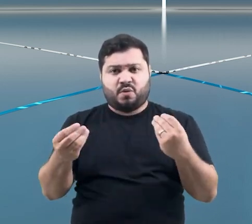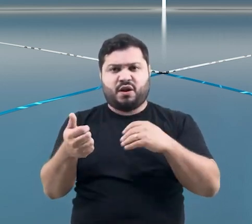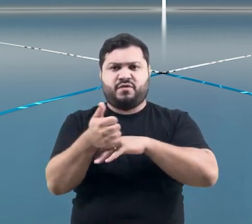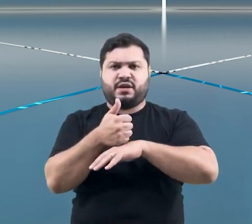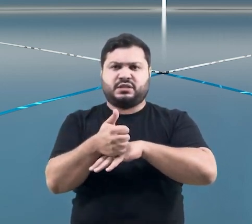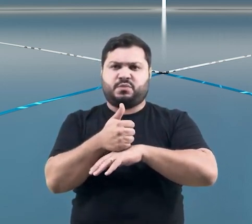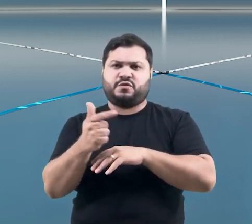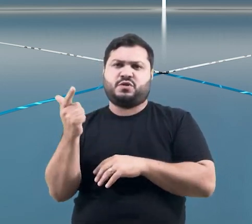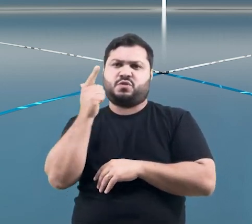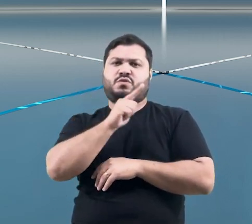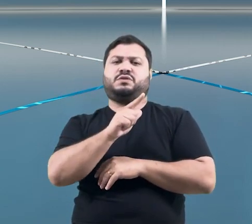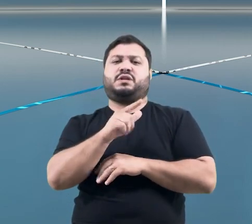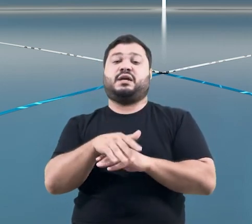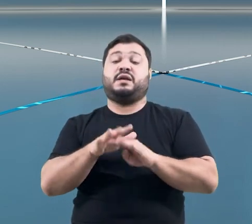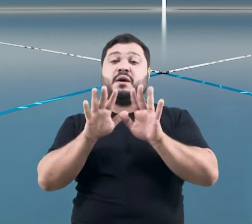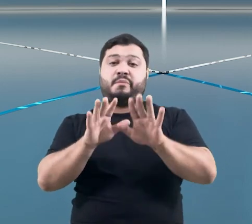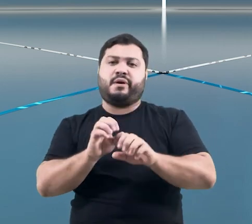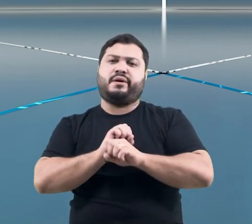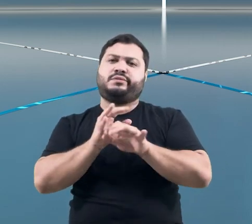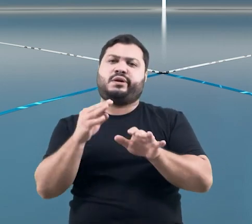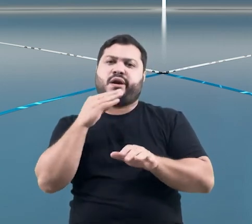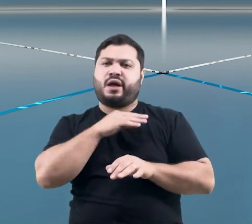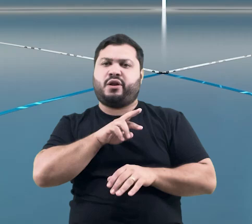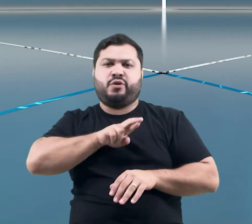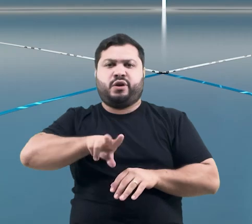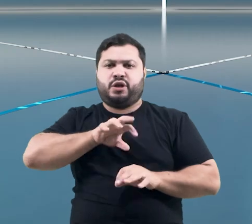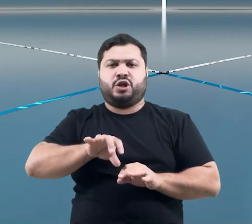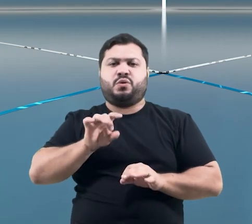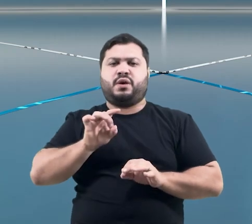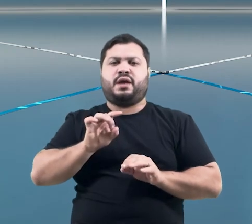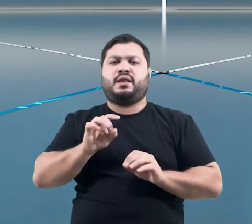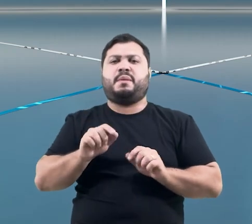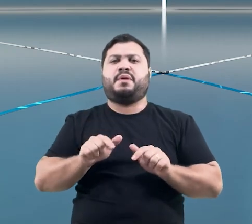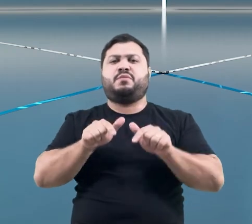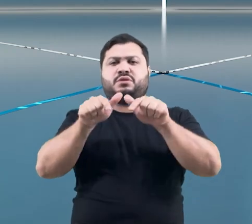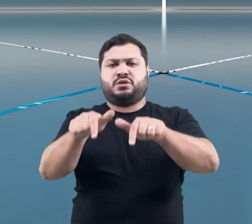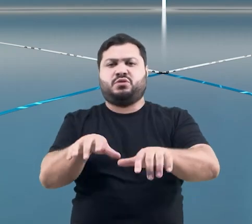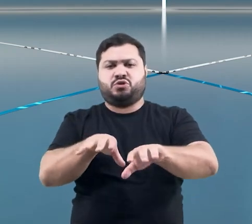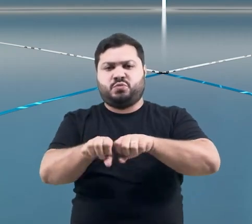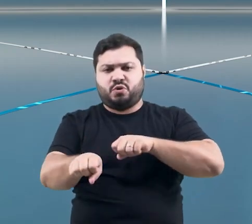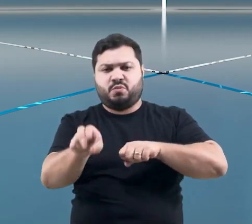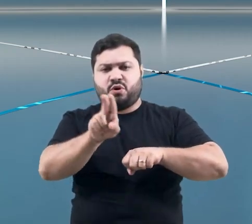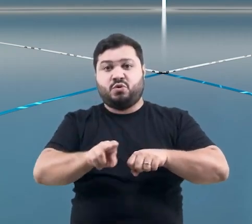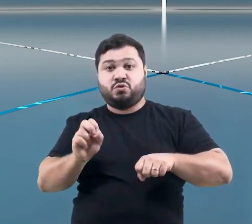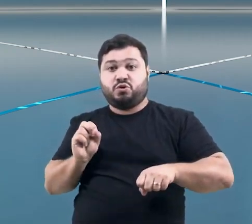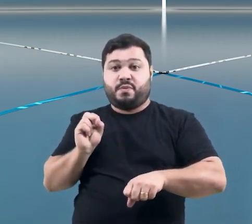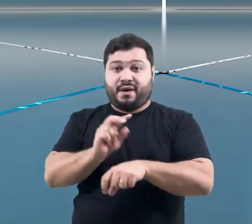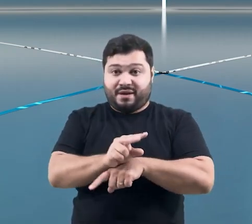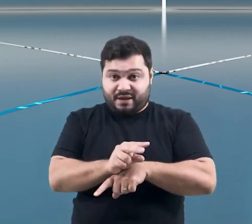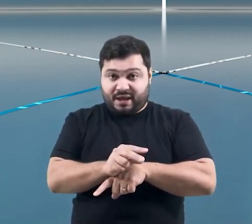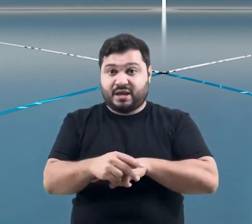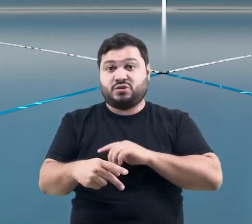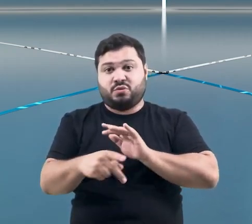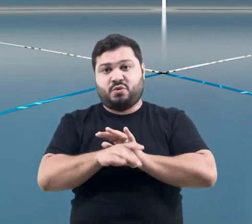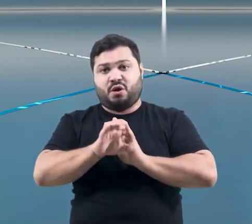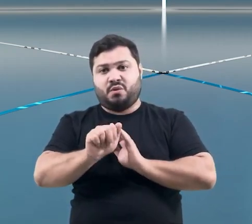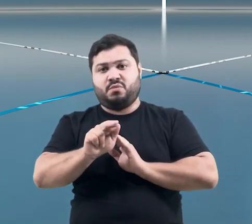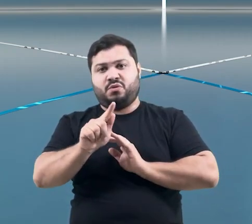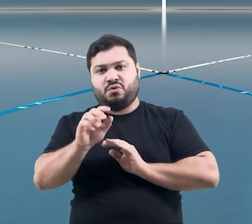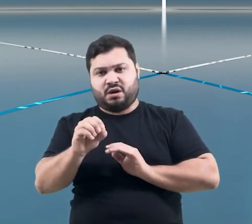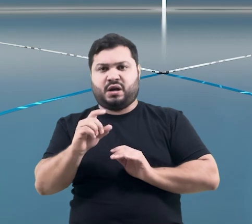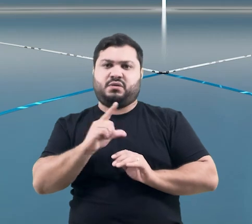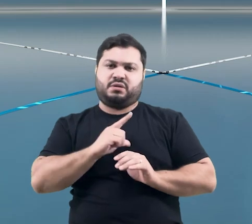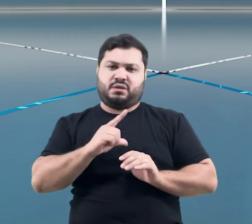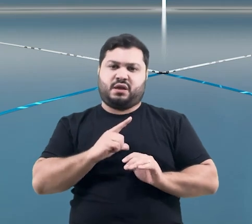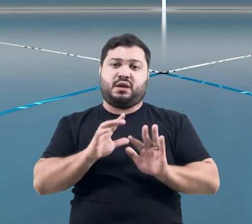incentivo pela qualificação profissional conquistada. Mas é claro que não é válido apresentar o diploma utilizado para o ingresso no